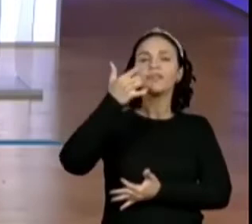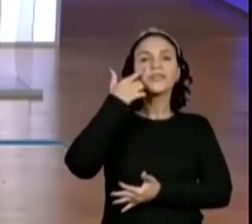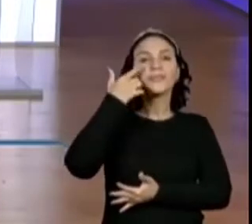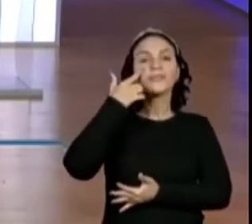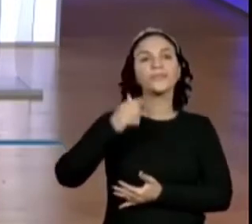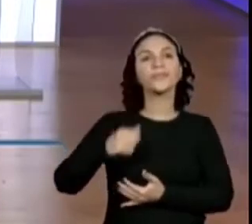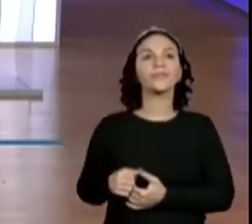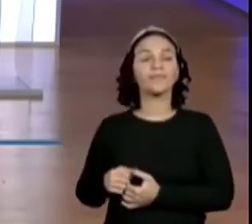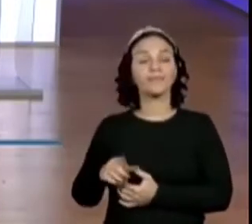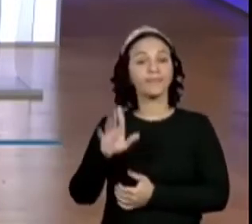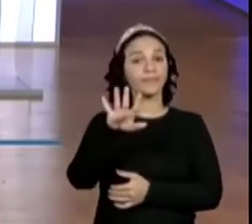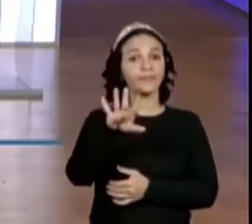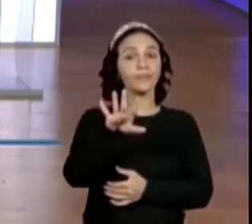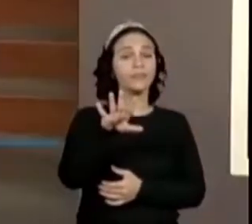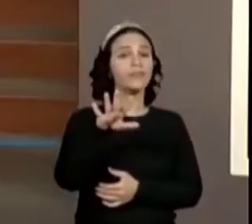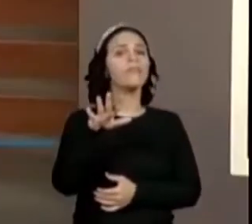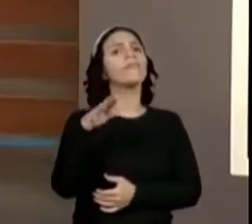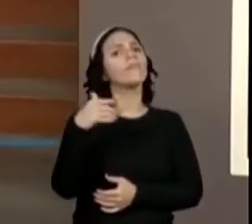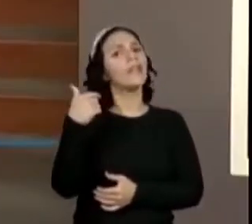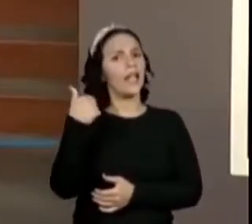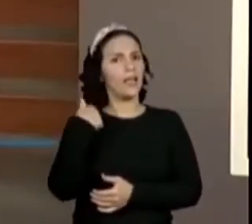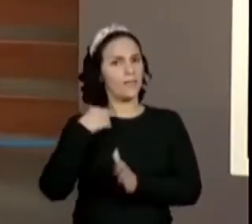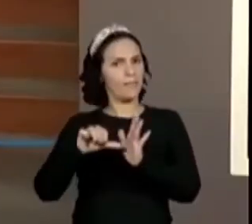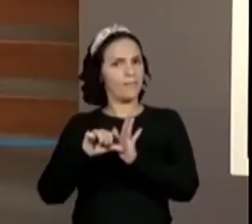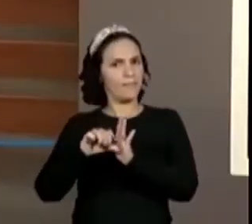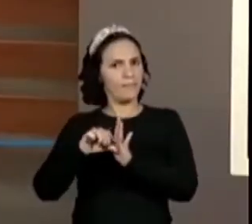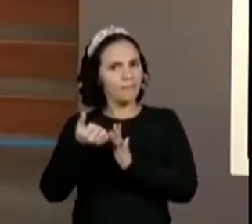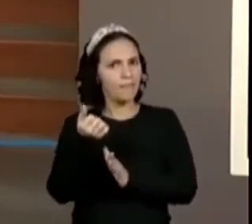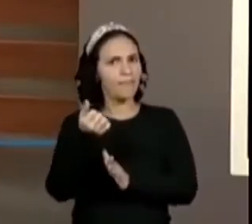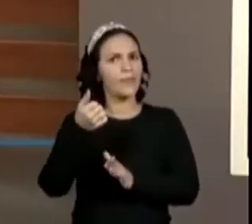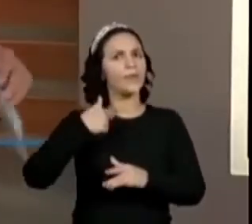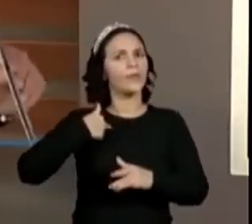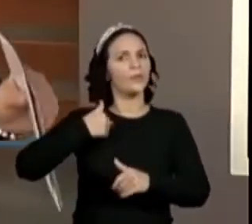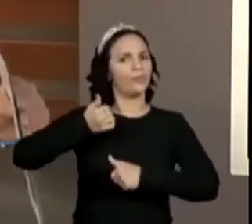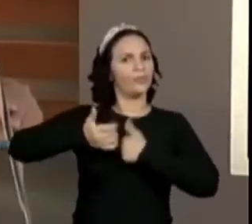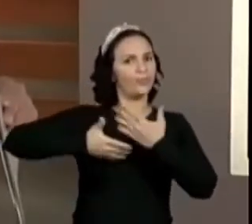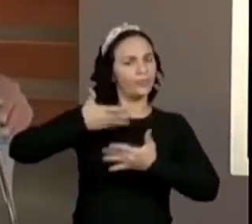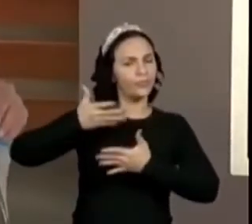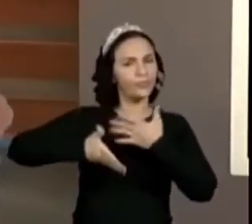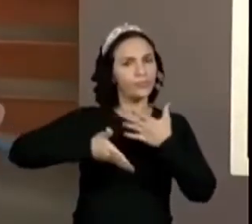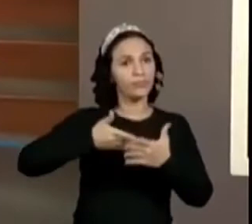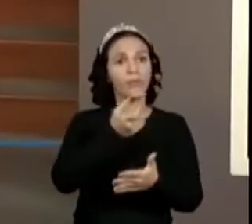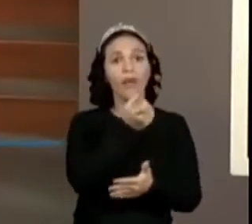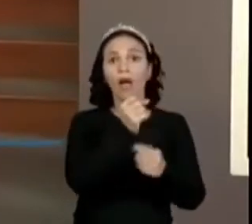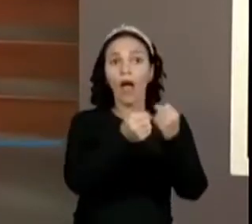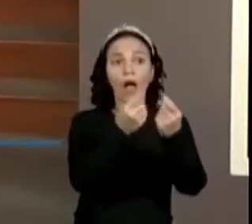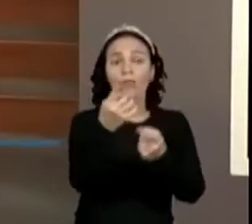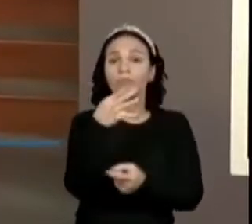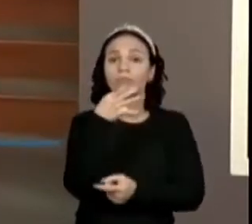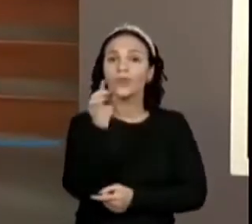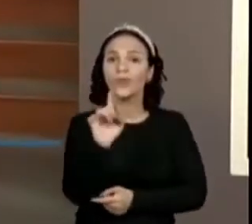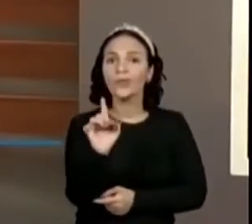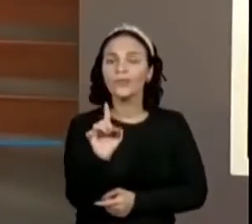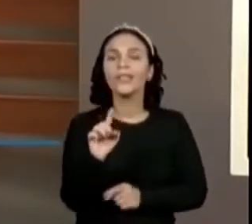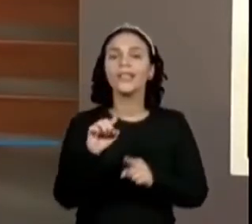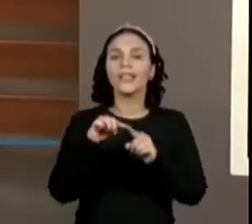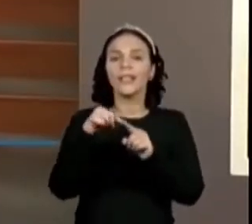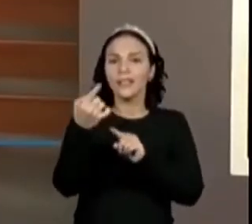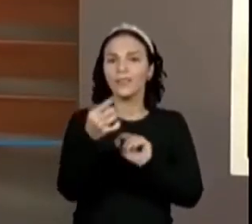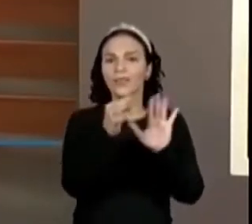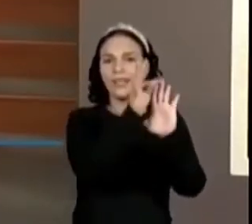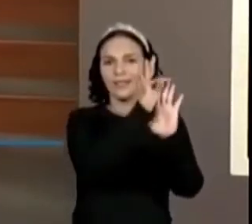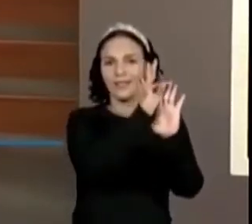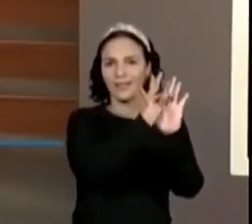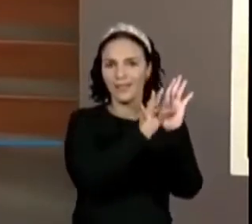E o que eu acho interessante? Ó, primeiro eu recitei para vocês. Tem gente que nunca ouviu. Depois eu apresentei o texto